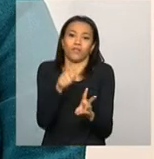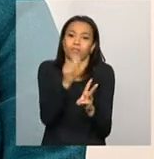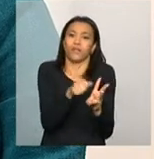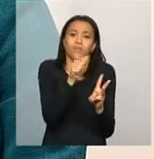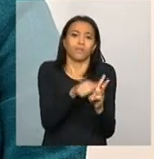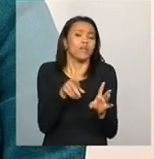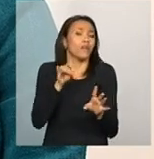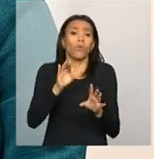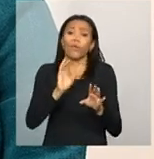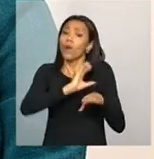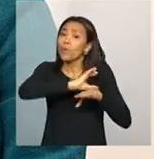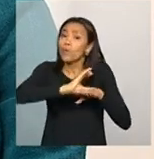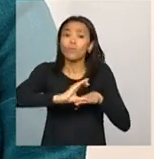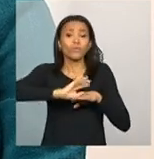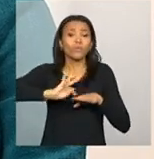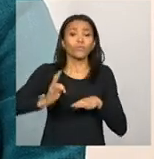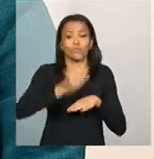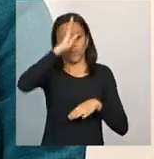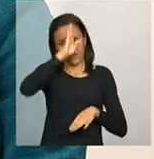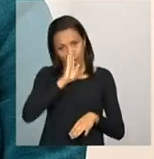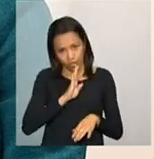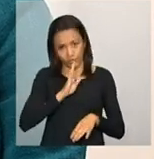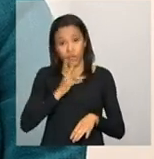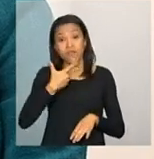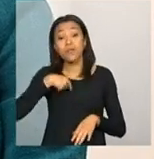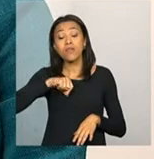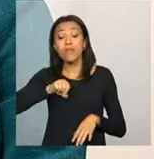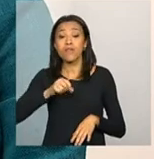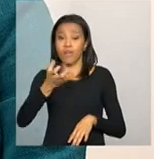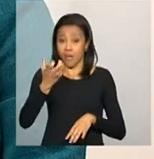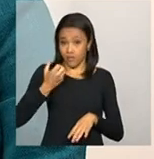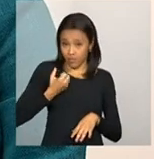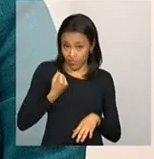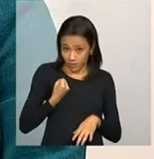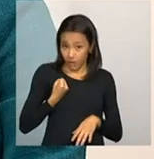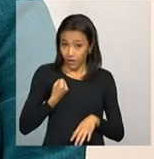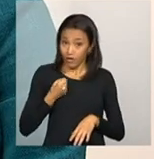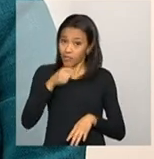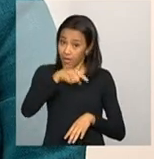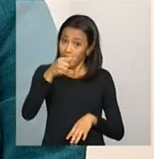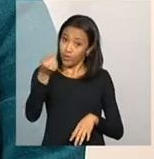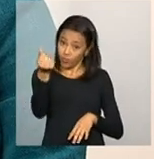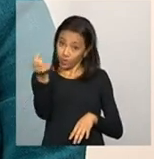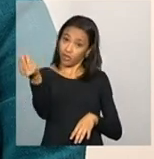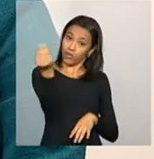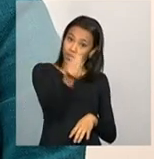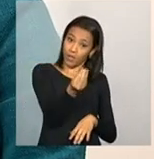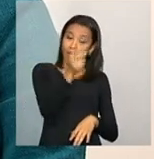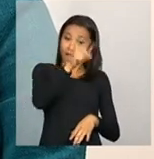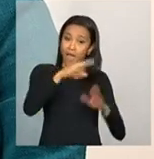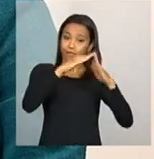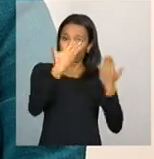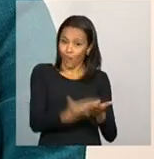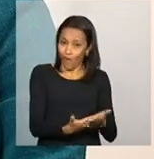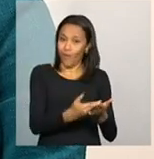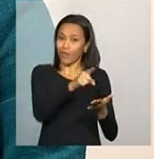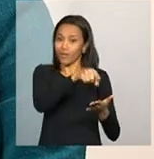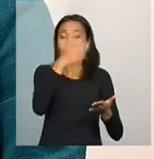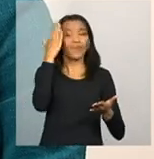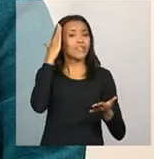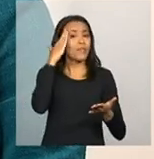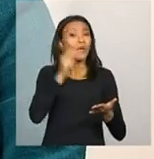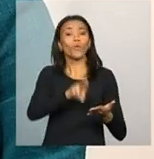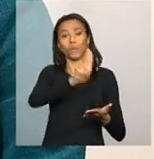o curso completamente gratuito. Quem recebe o recurso é a instituição ofertante e que deve aplicar da forma